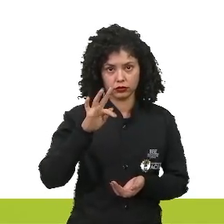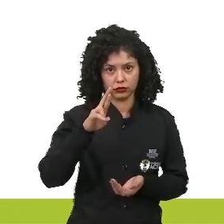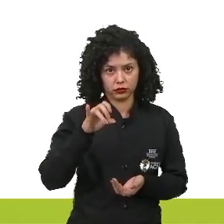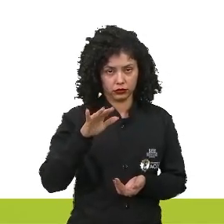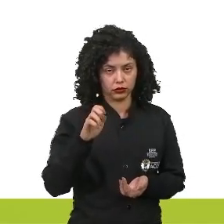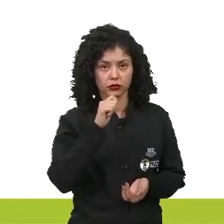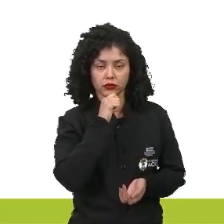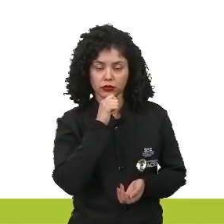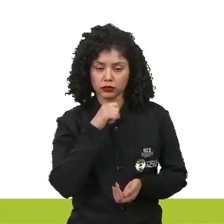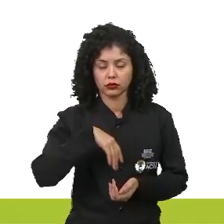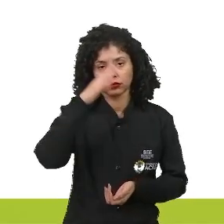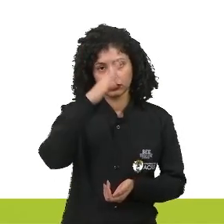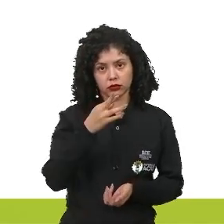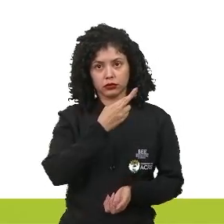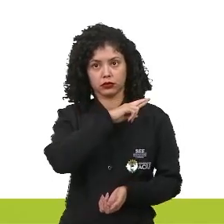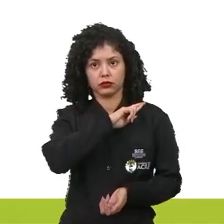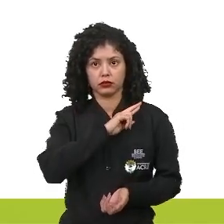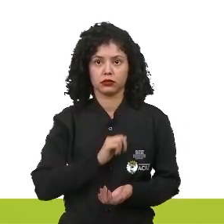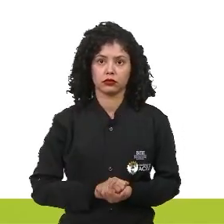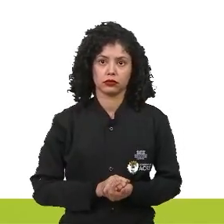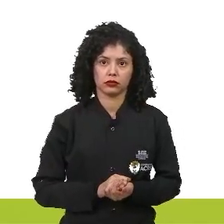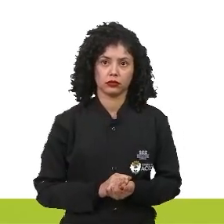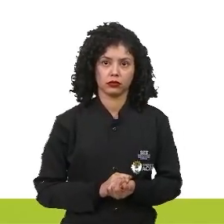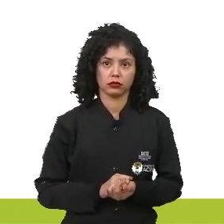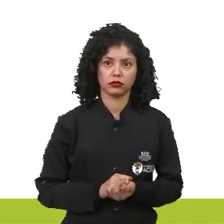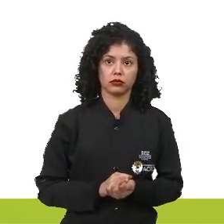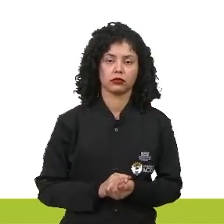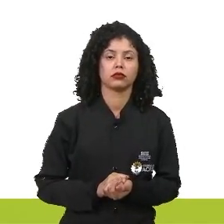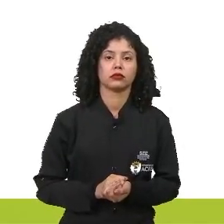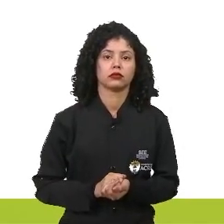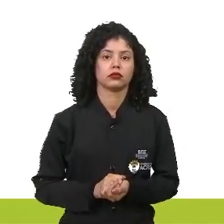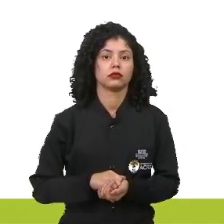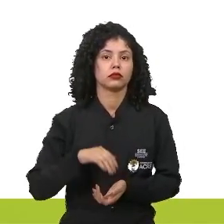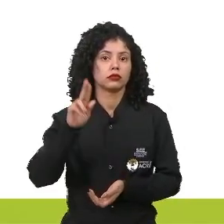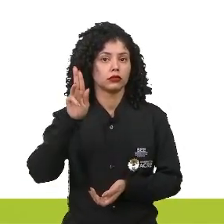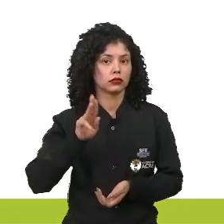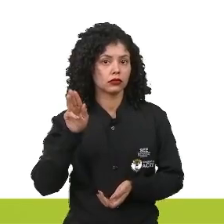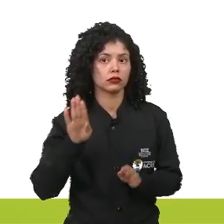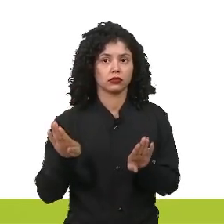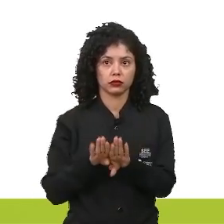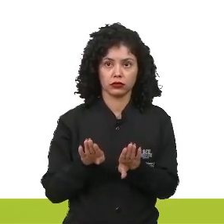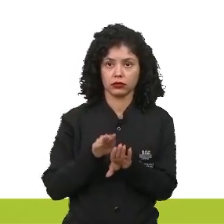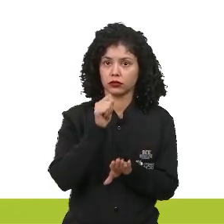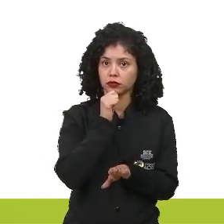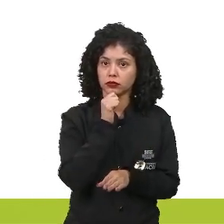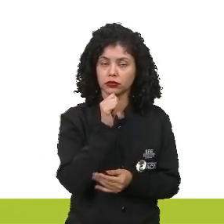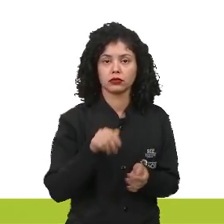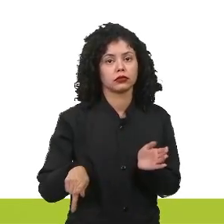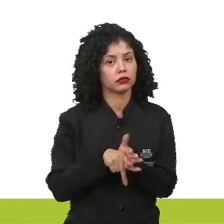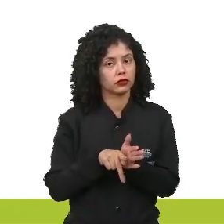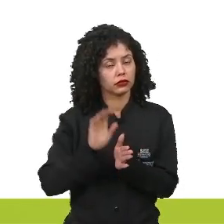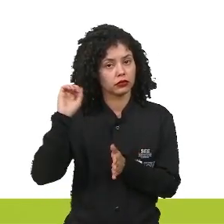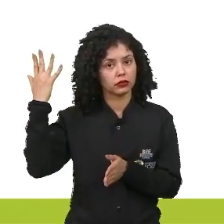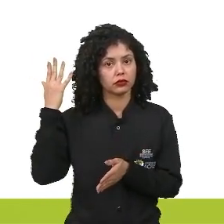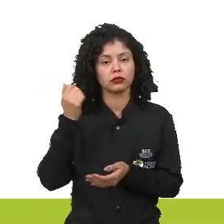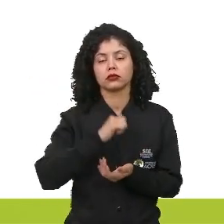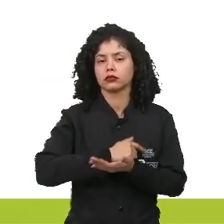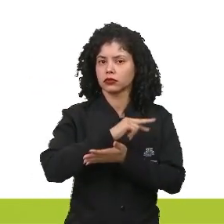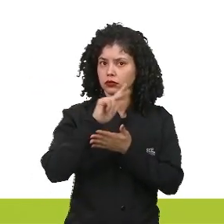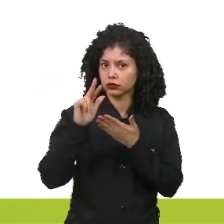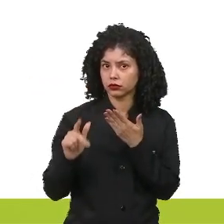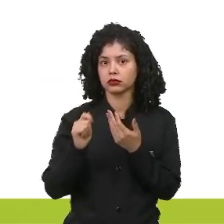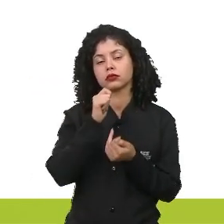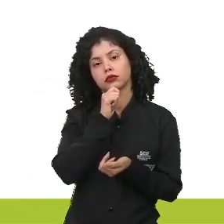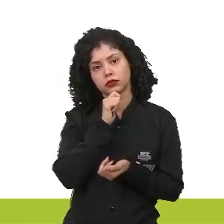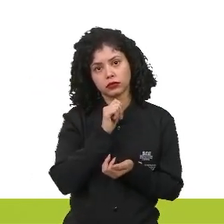os grandes responsáveis por isso seriam os bandeirantes. Então, as bandeiras eram essas expedições que eles faziam com vários